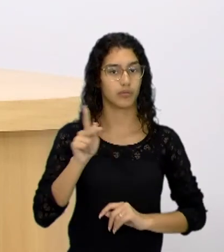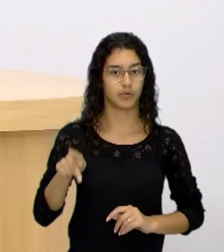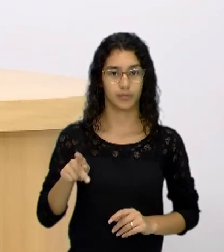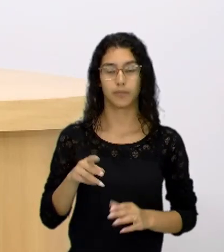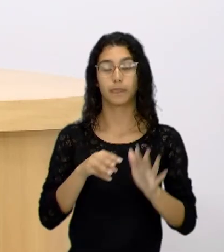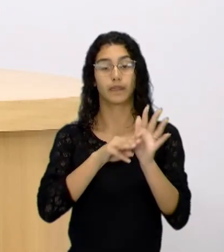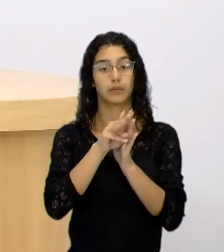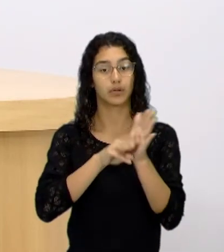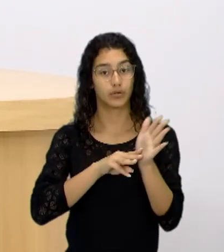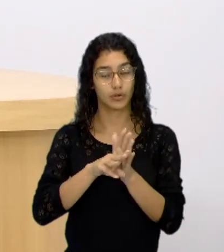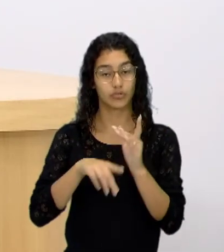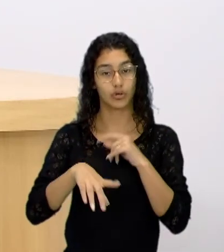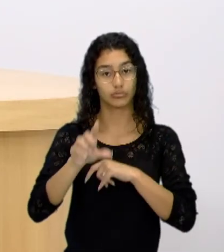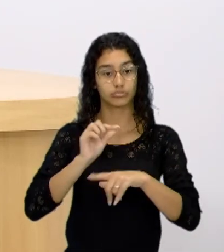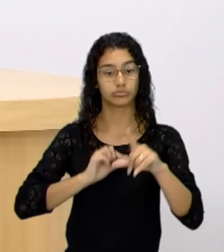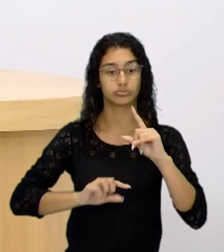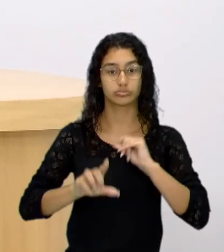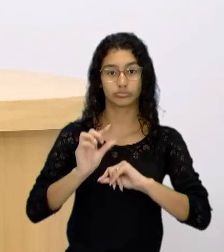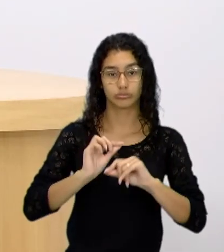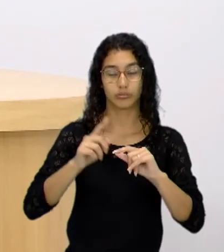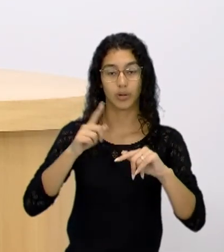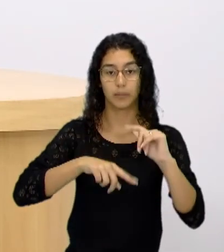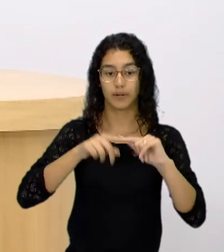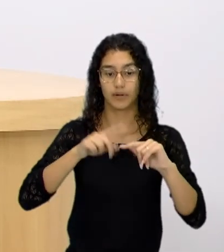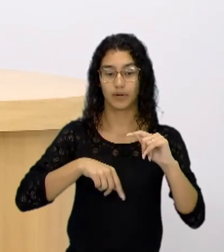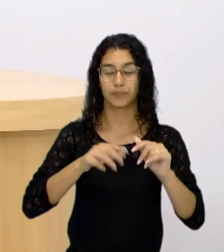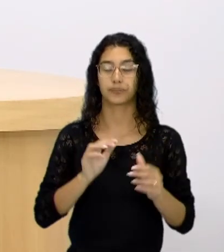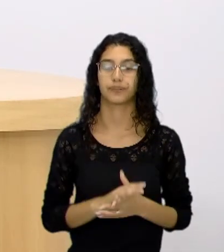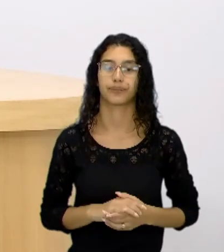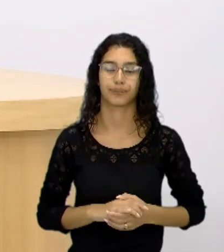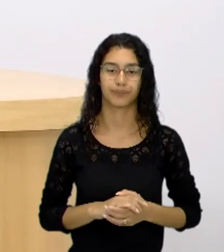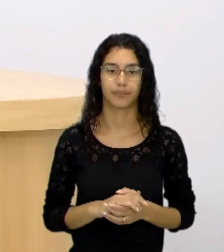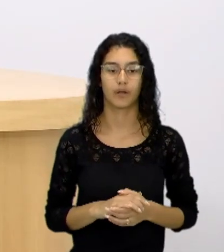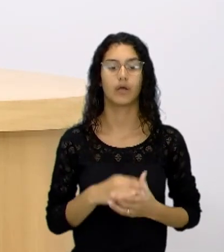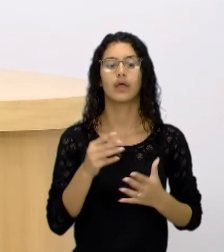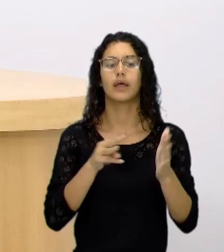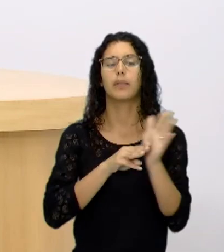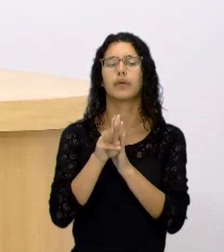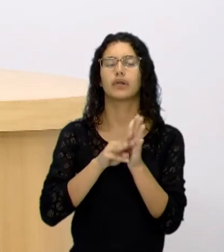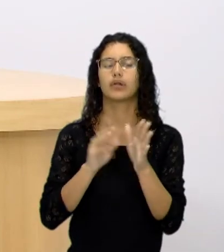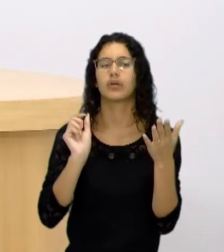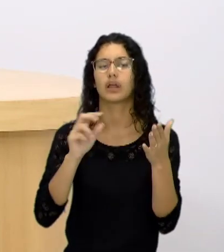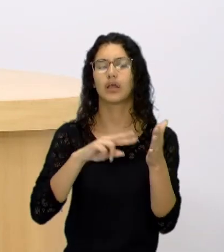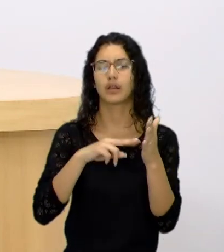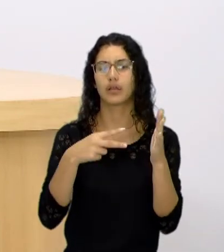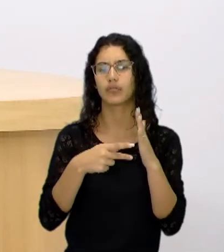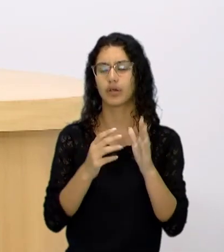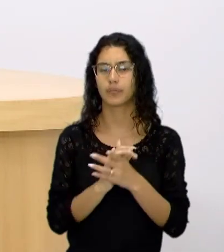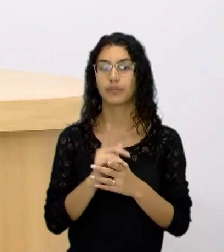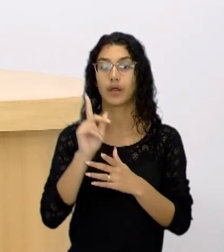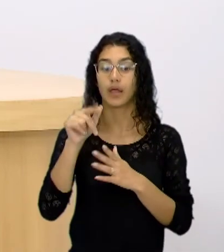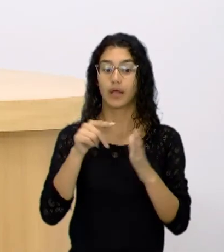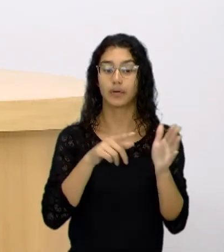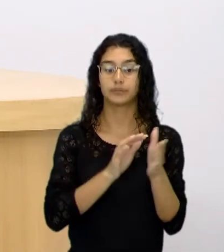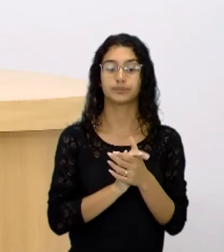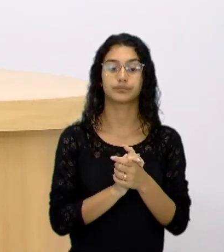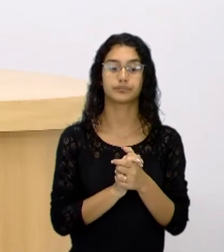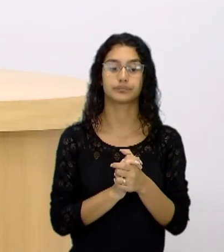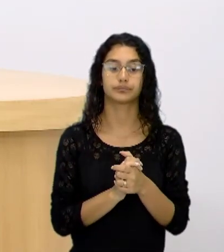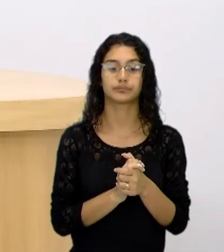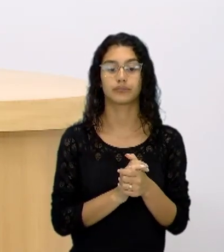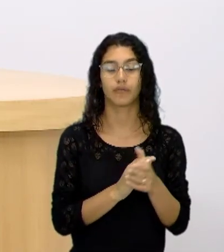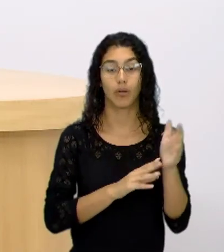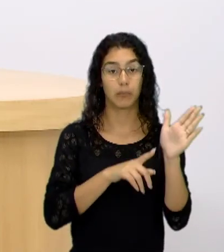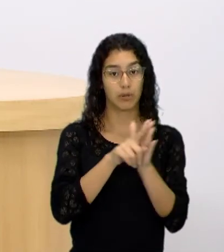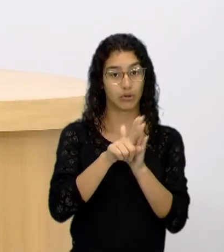a metodologia escolhida pelo material é a metodologia Fishball. O que é a metodologia Fishball? É o que se chamaria aí de metodologia de